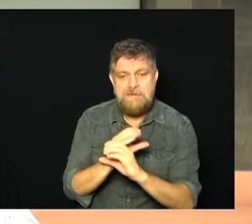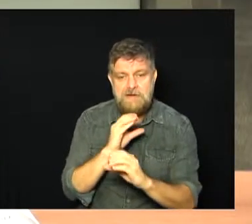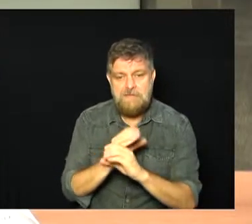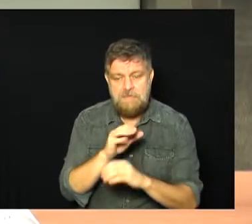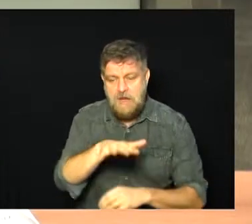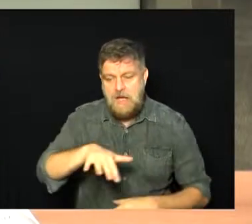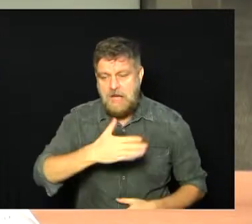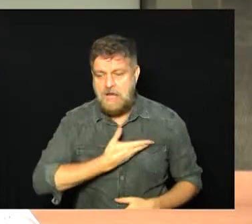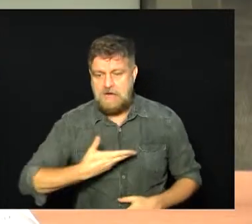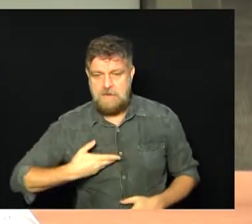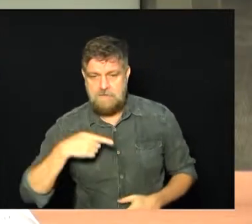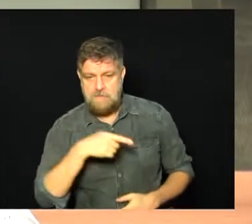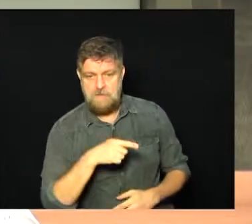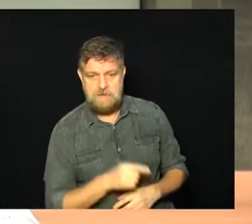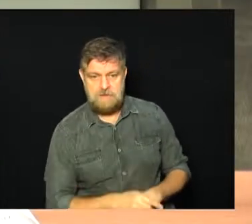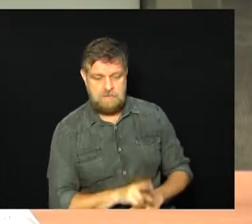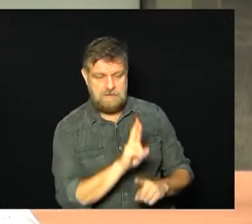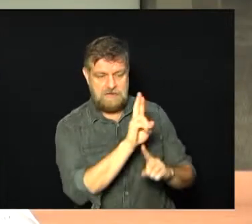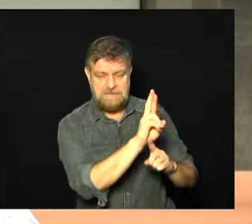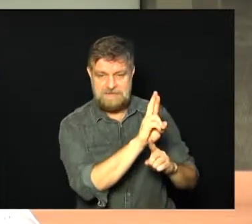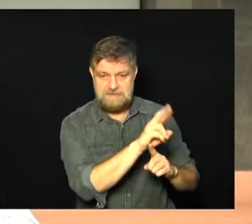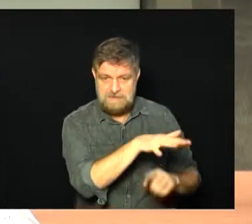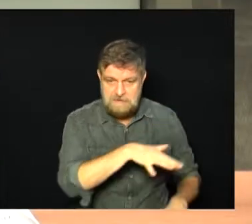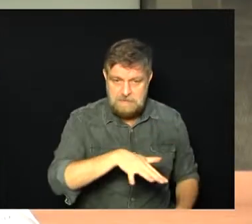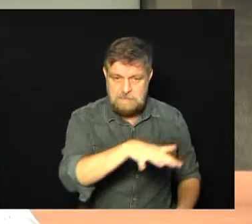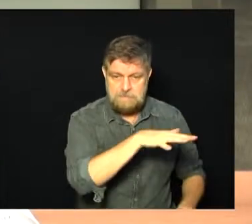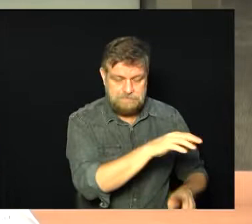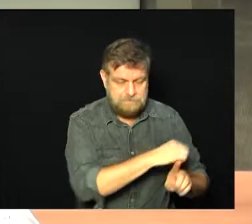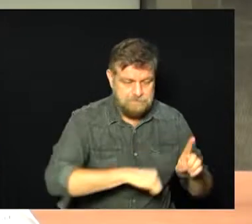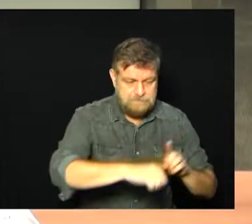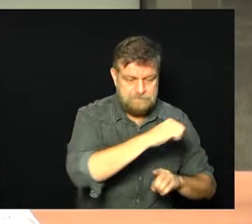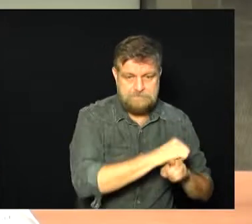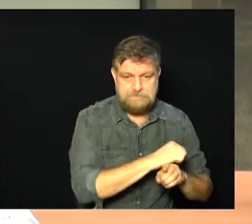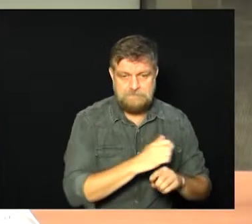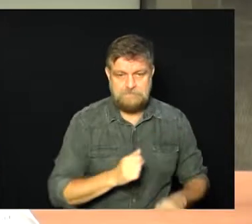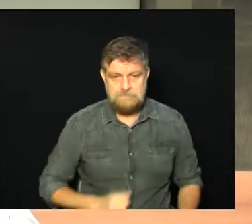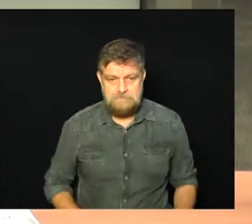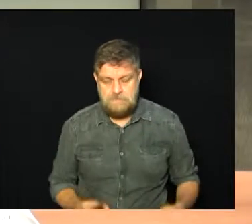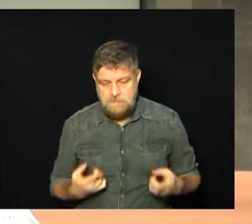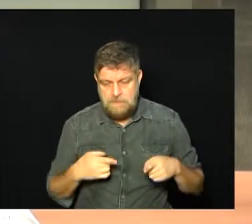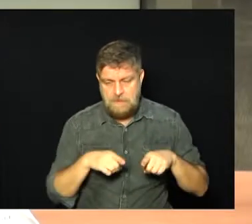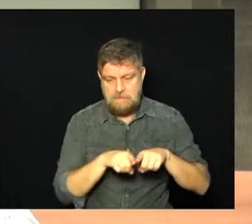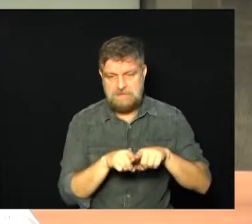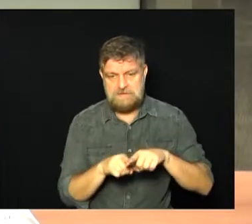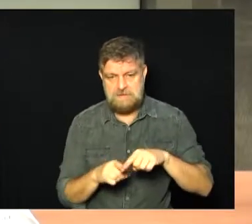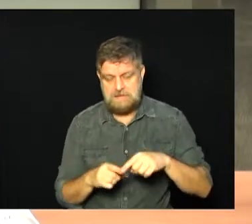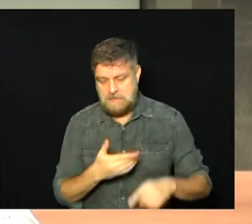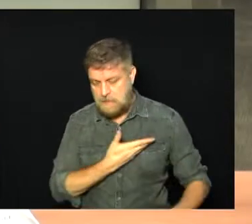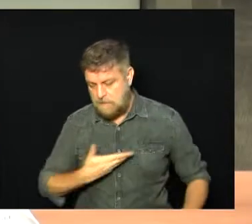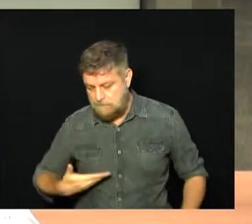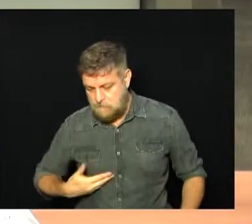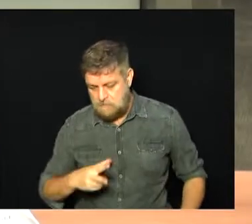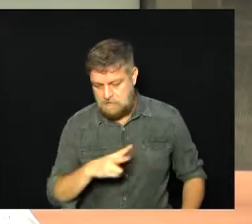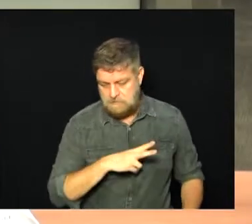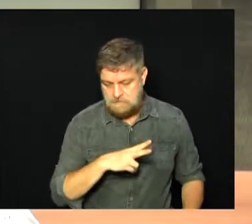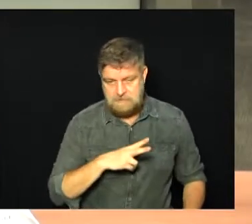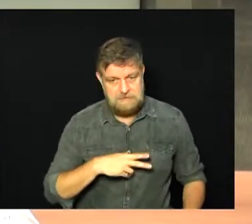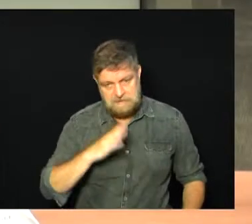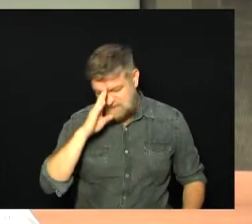representantes. Então, essa parceria público-privada, eu acho que ela tem que ser primordial em todos os